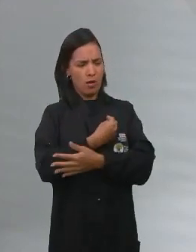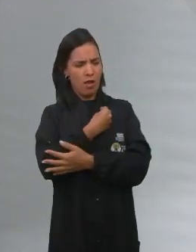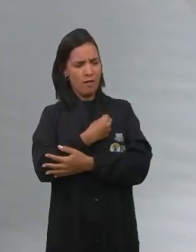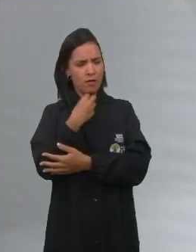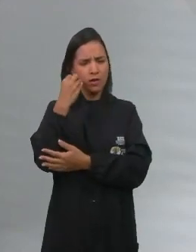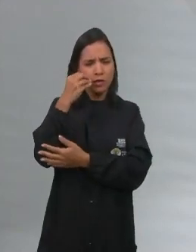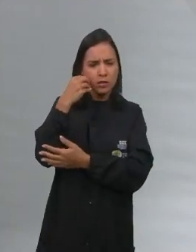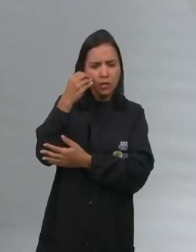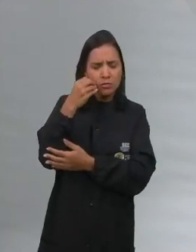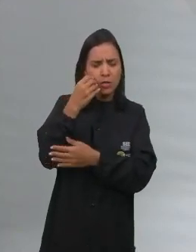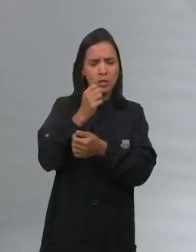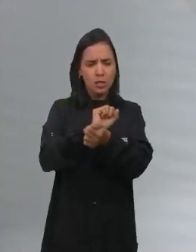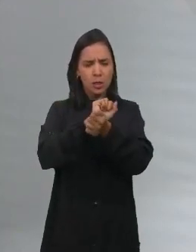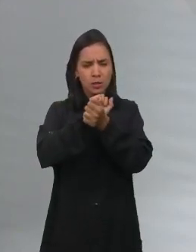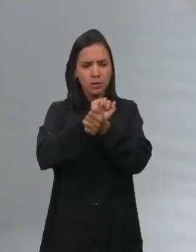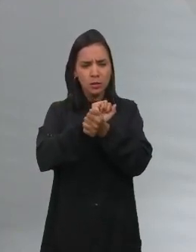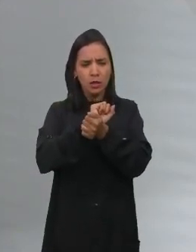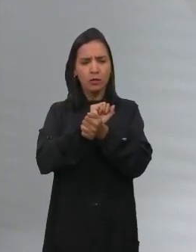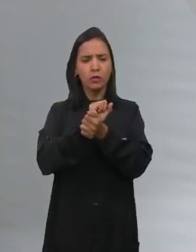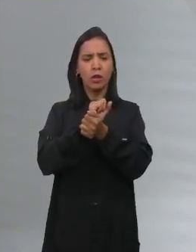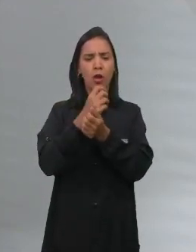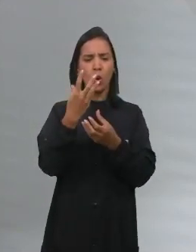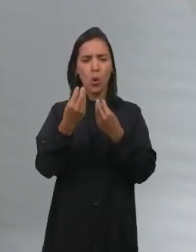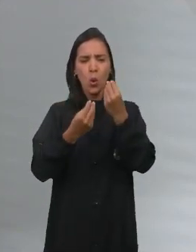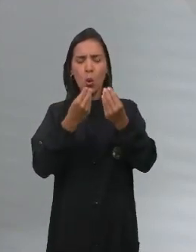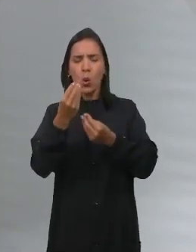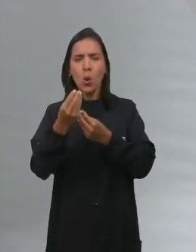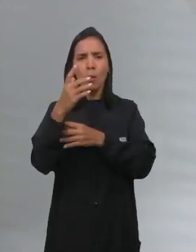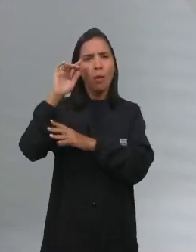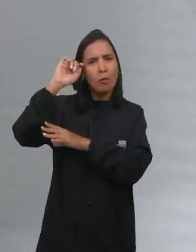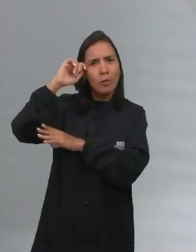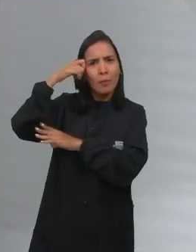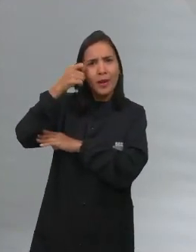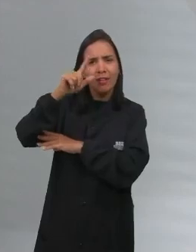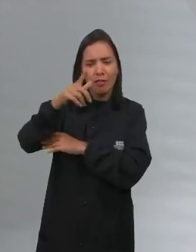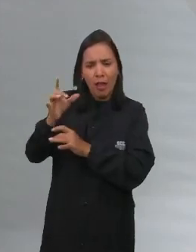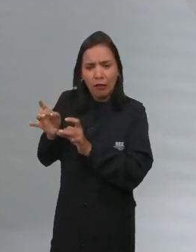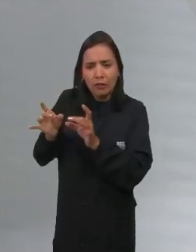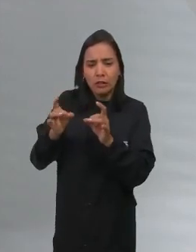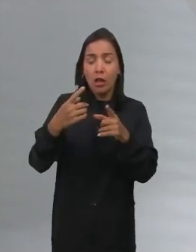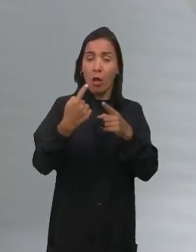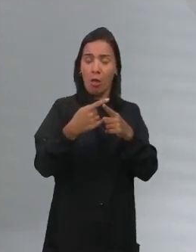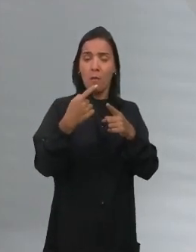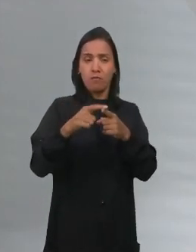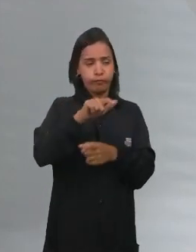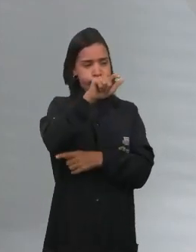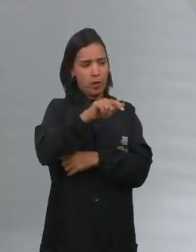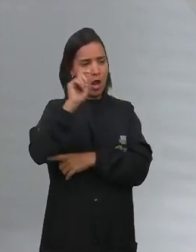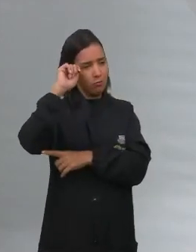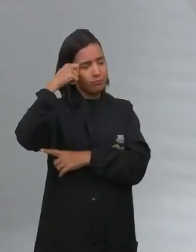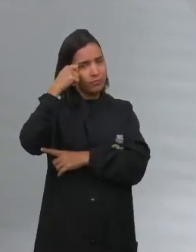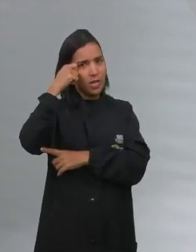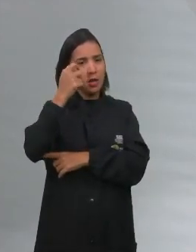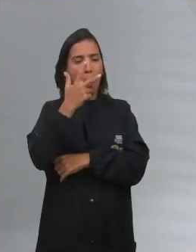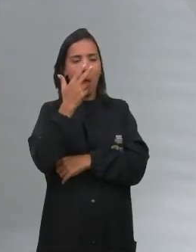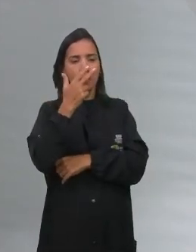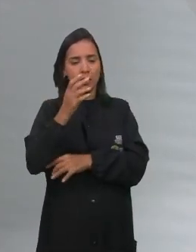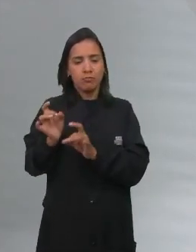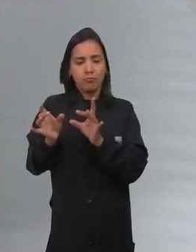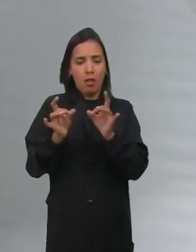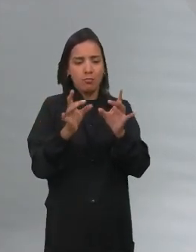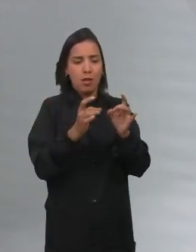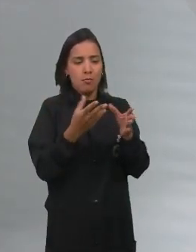uma mercadoria. Então, ia-se em praças e via-se, né, esses negros ali sendo